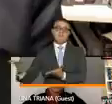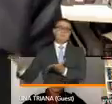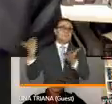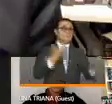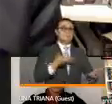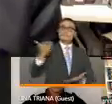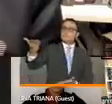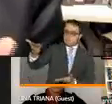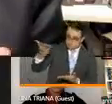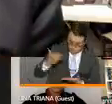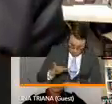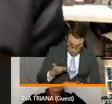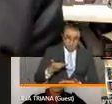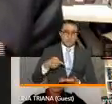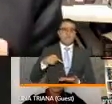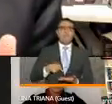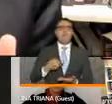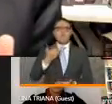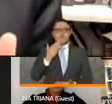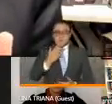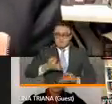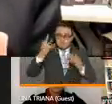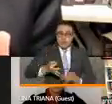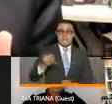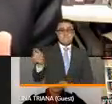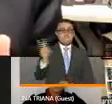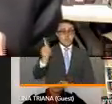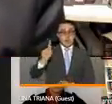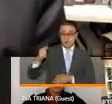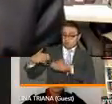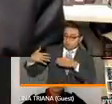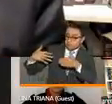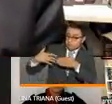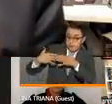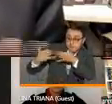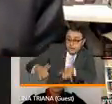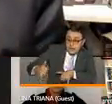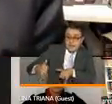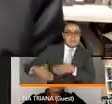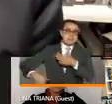partir de, creemos que ao final de fevereiro, vamos a empezar as entregas